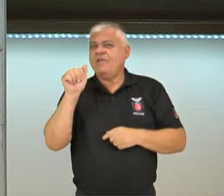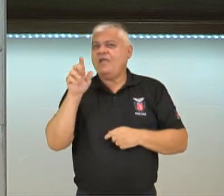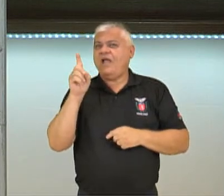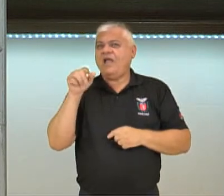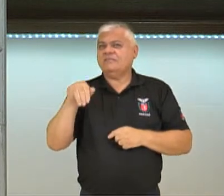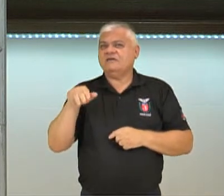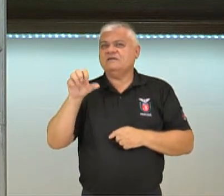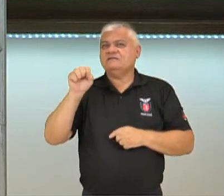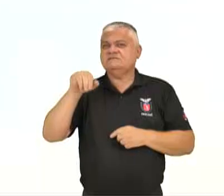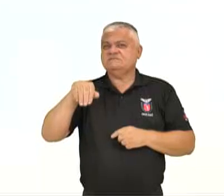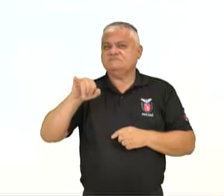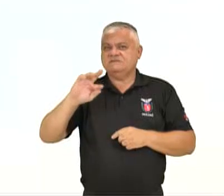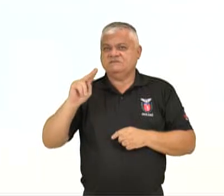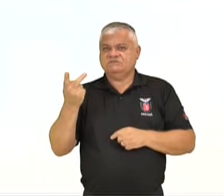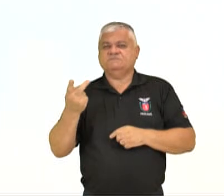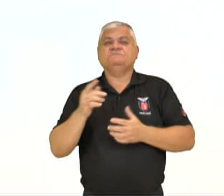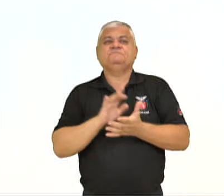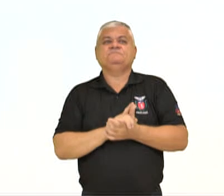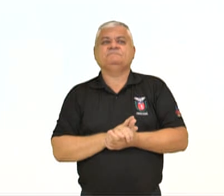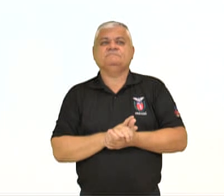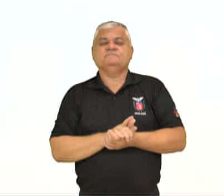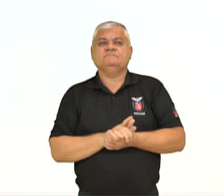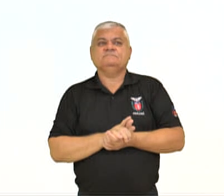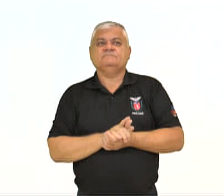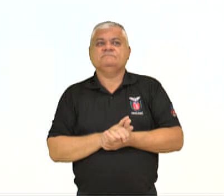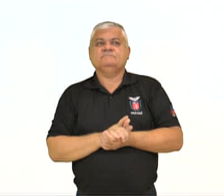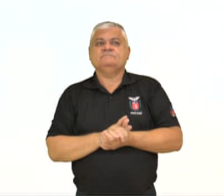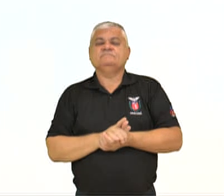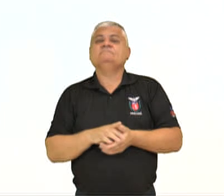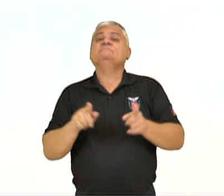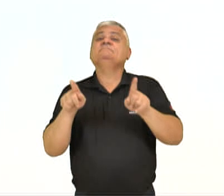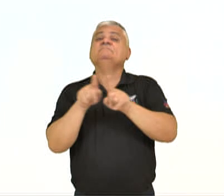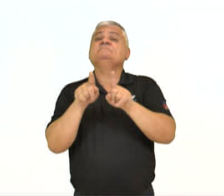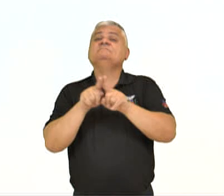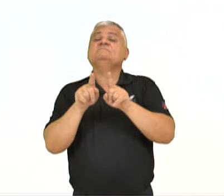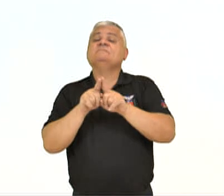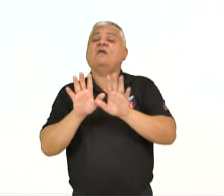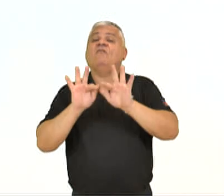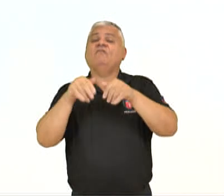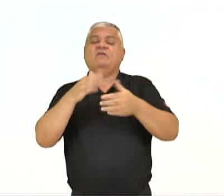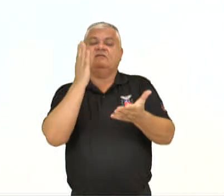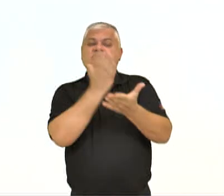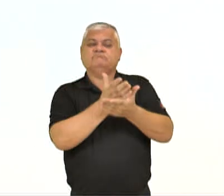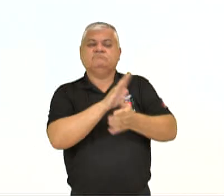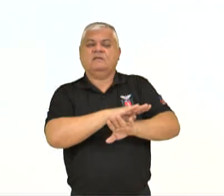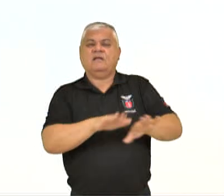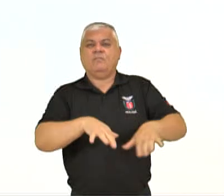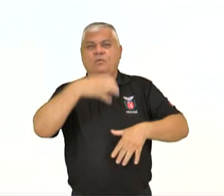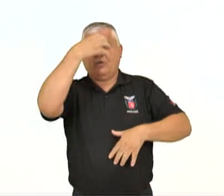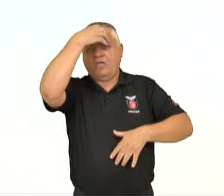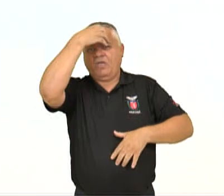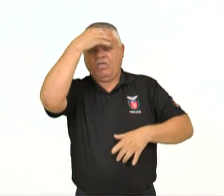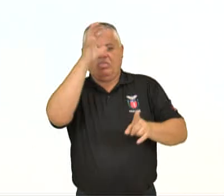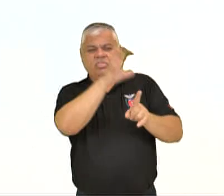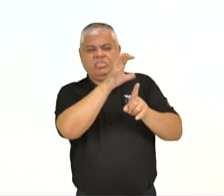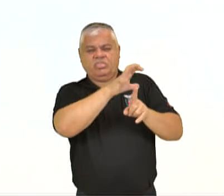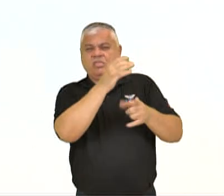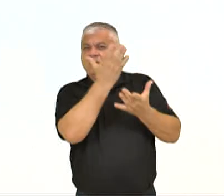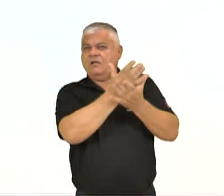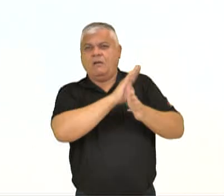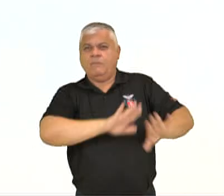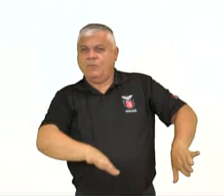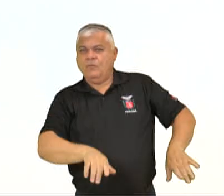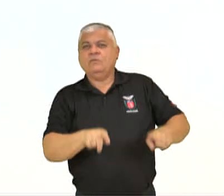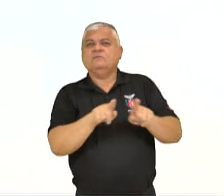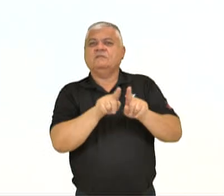Adam Smith. Uma das ideias é o fim da intervenção do Estado na economia, a ideia da